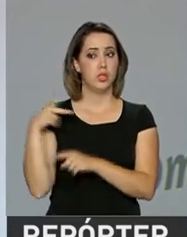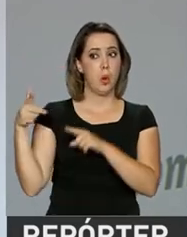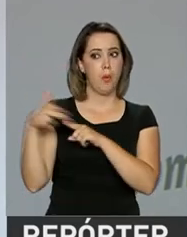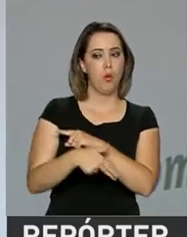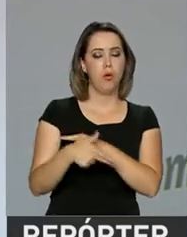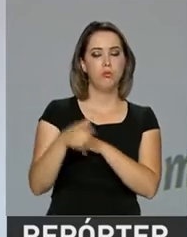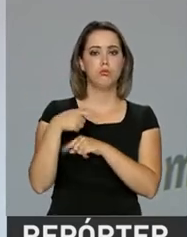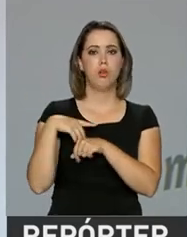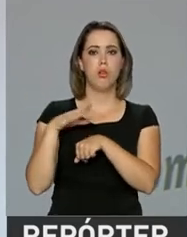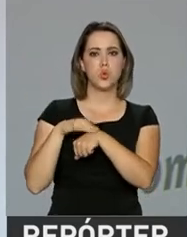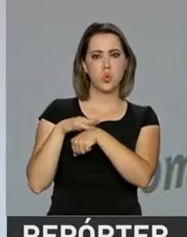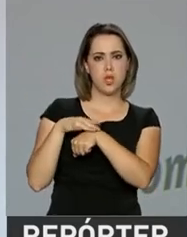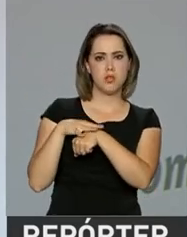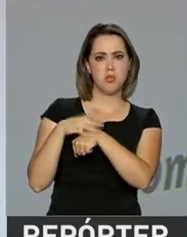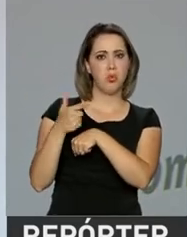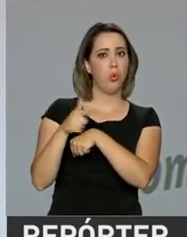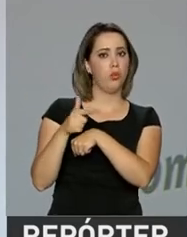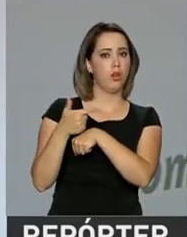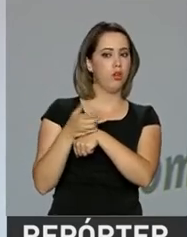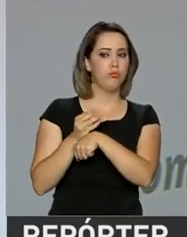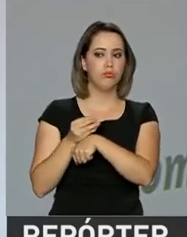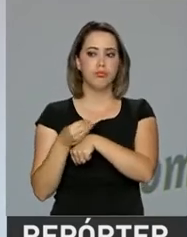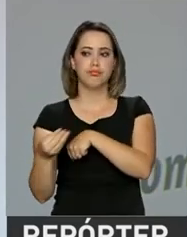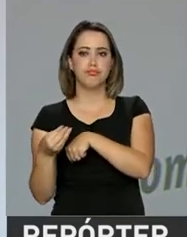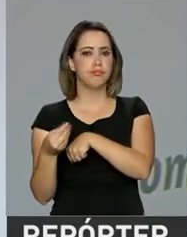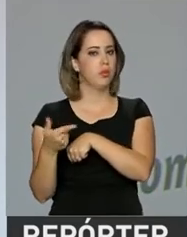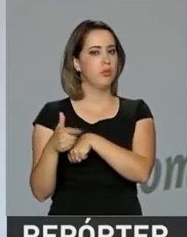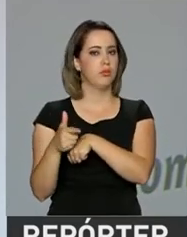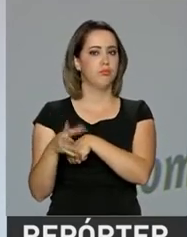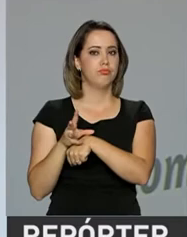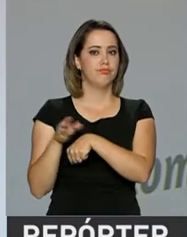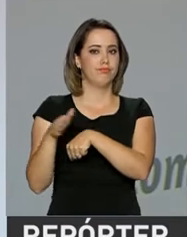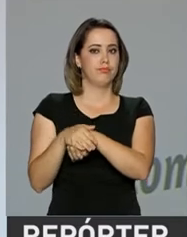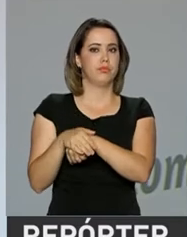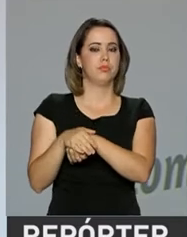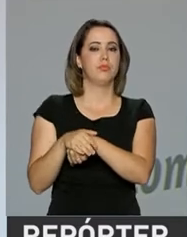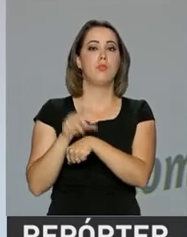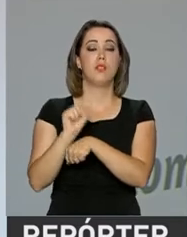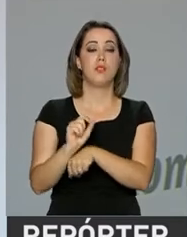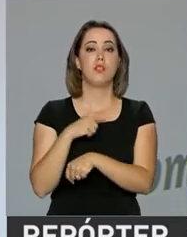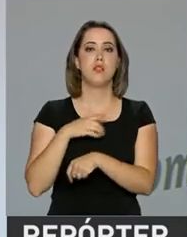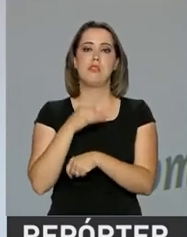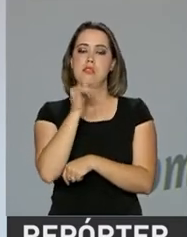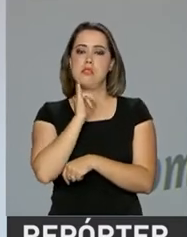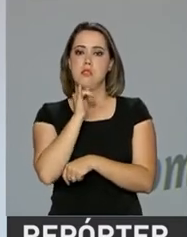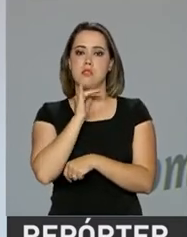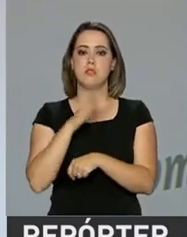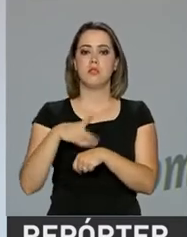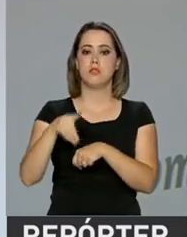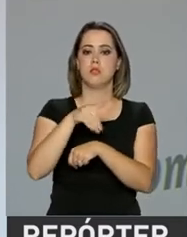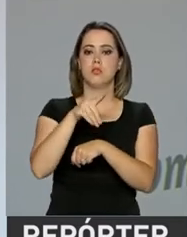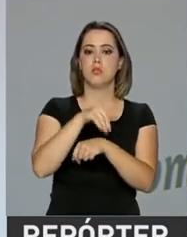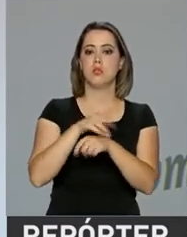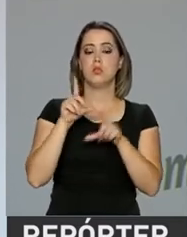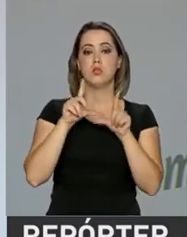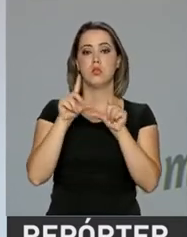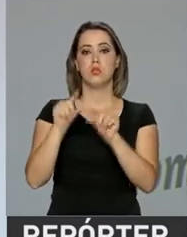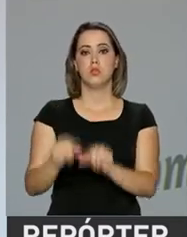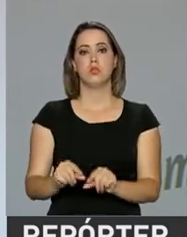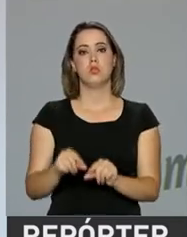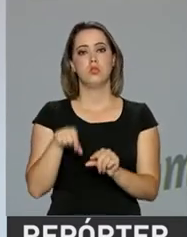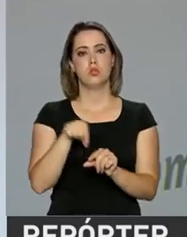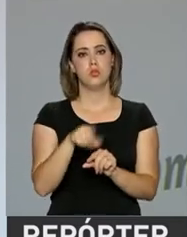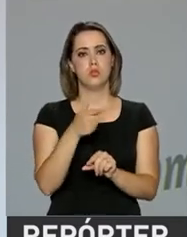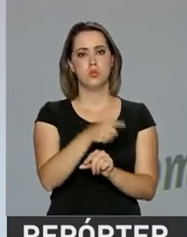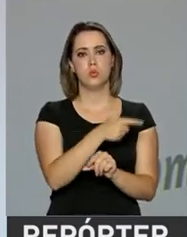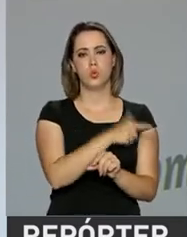as doenças que ele transmite. Não, ele não transmite mais dengue, por exemplo, ele reduz muito a transmissão